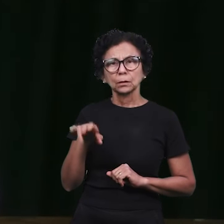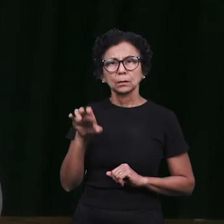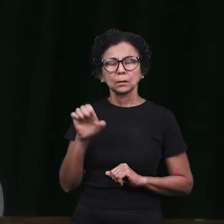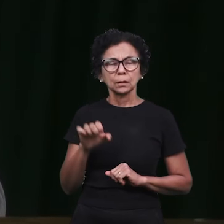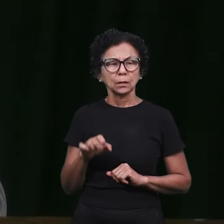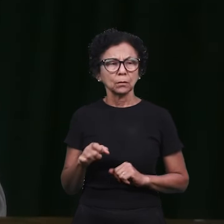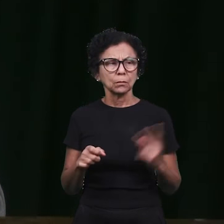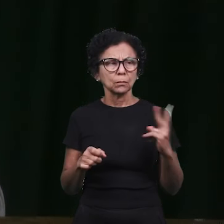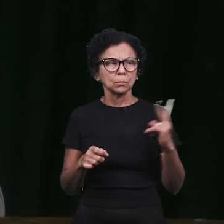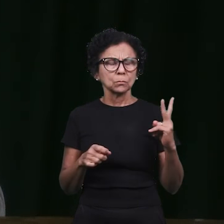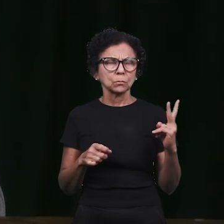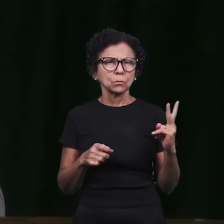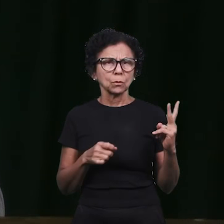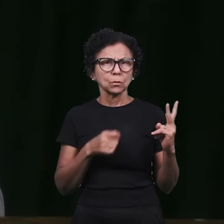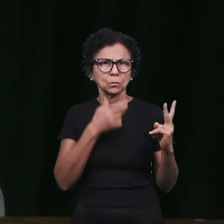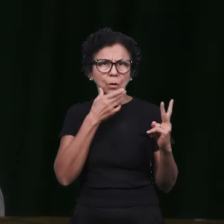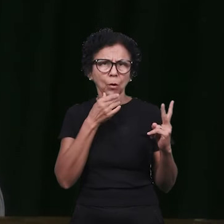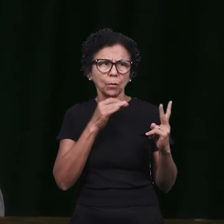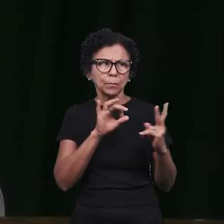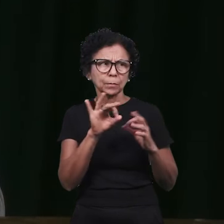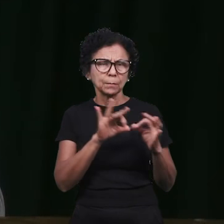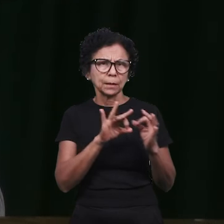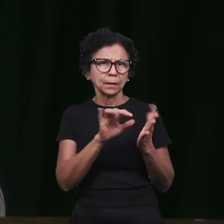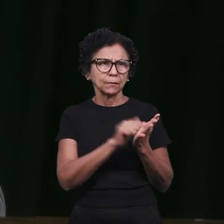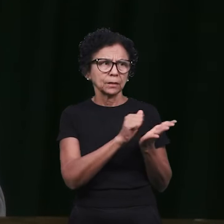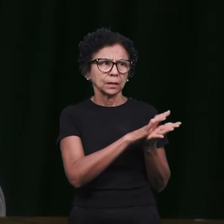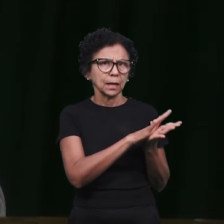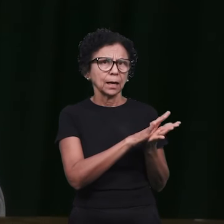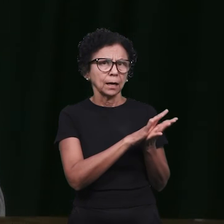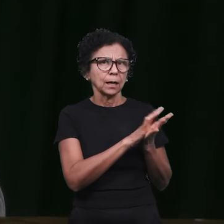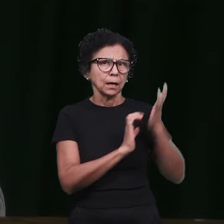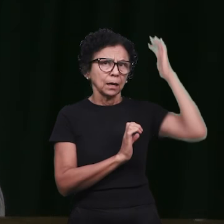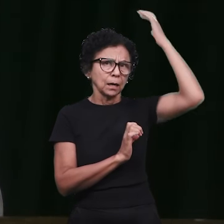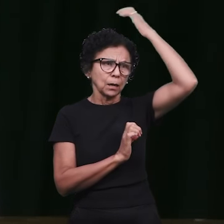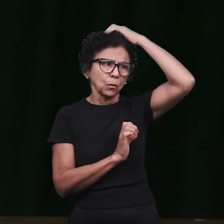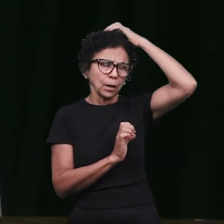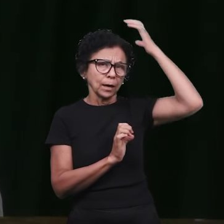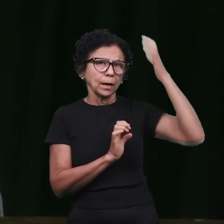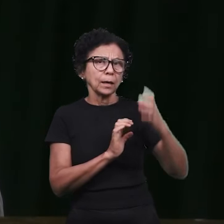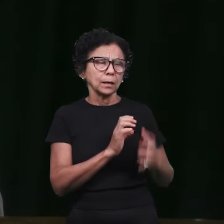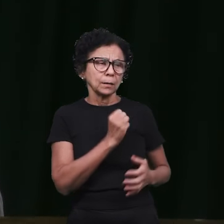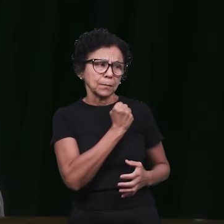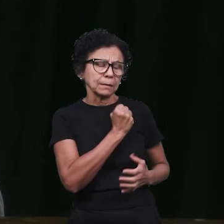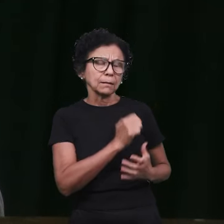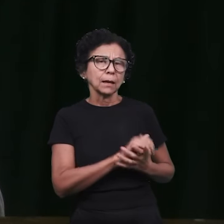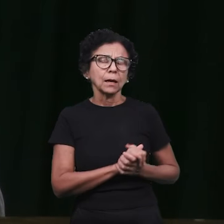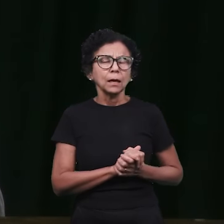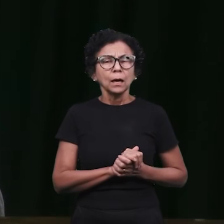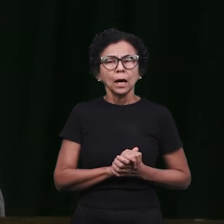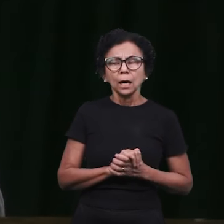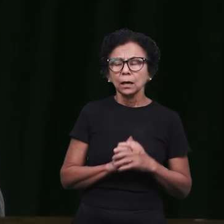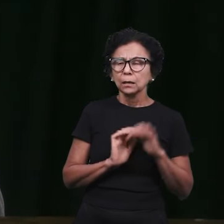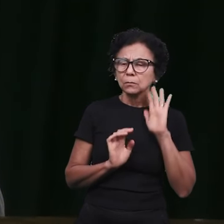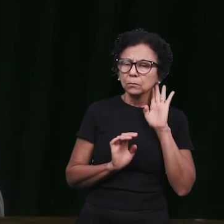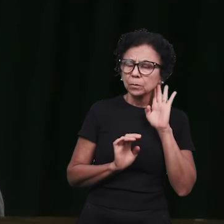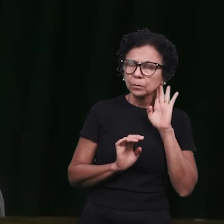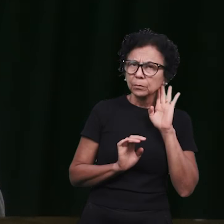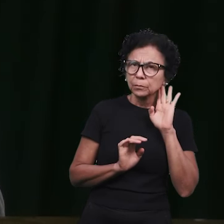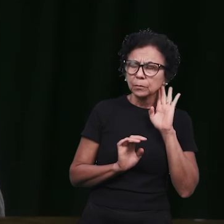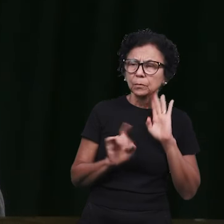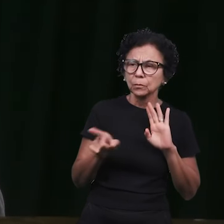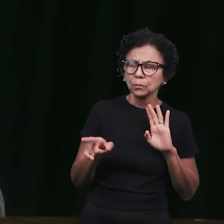mandou avisar o rei sobre este plano e o rei mandou